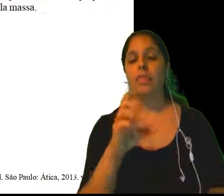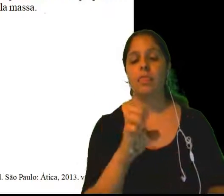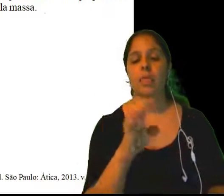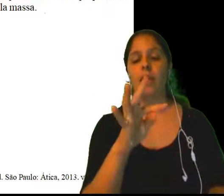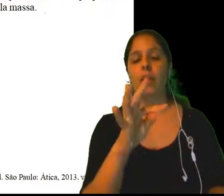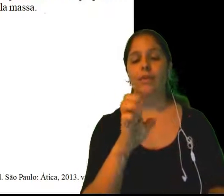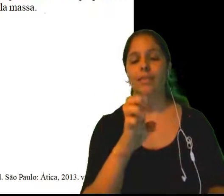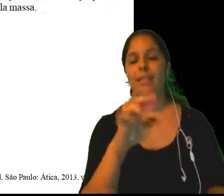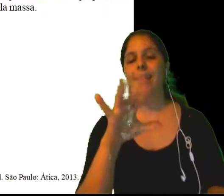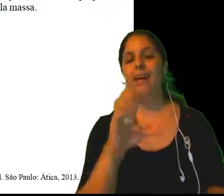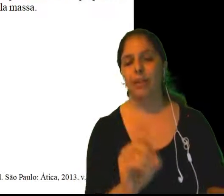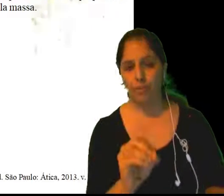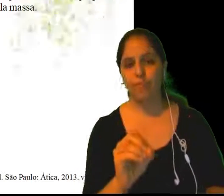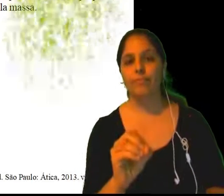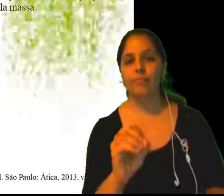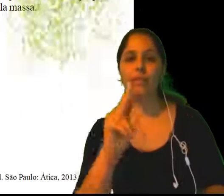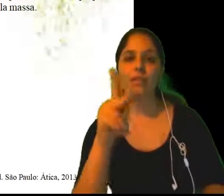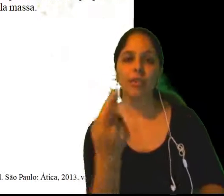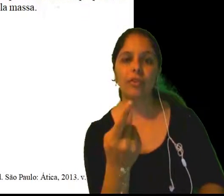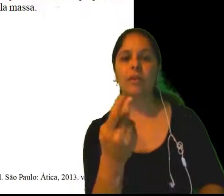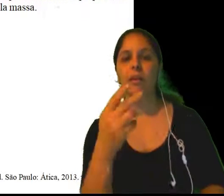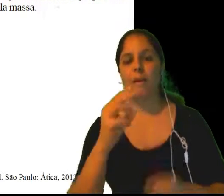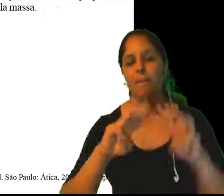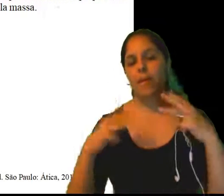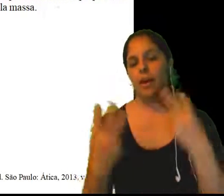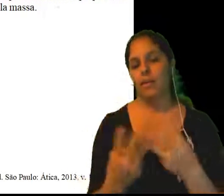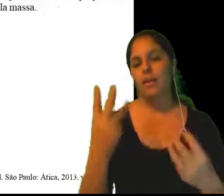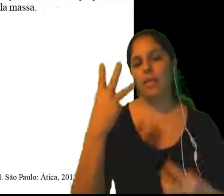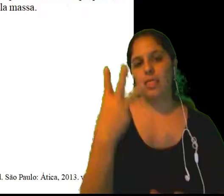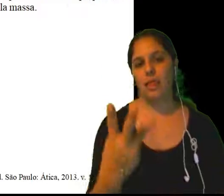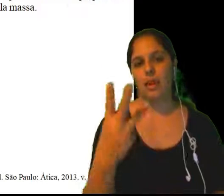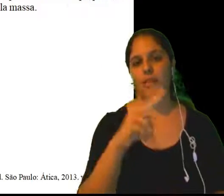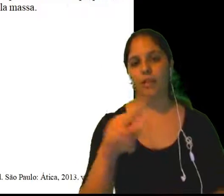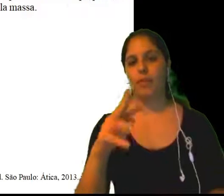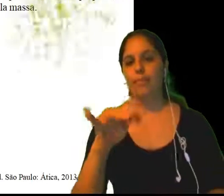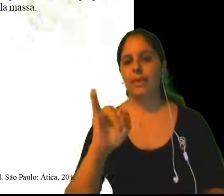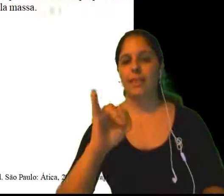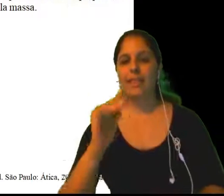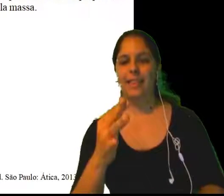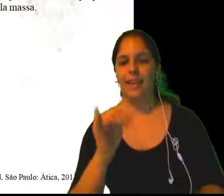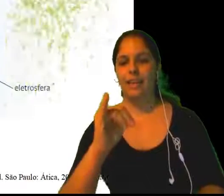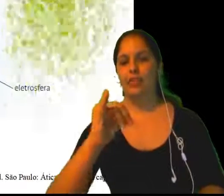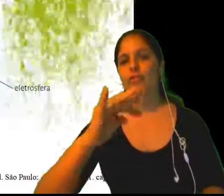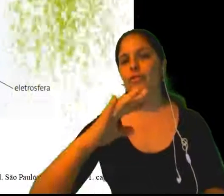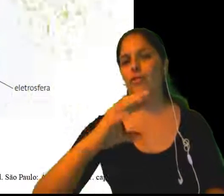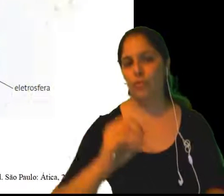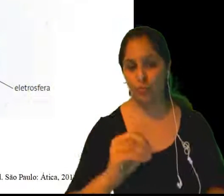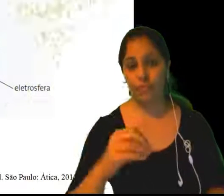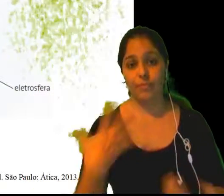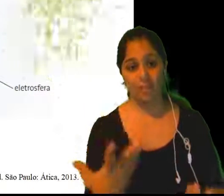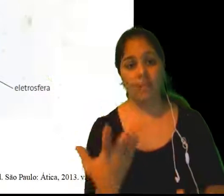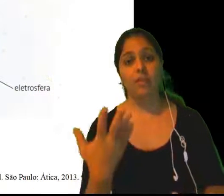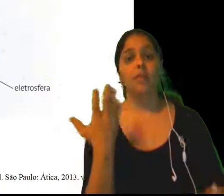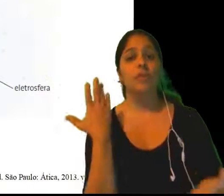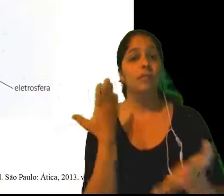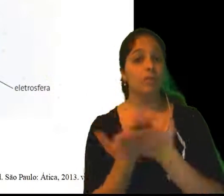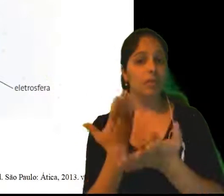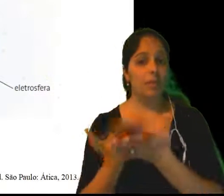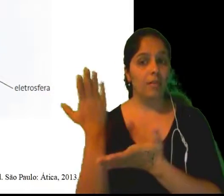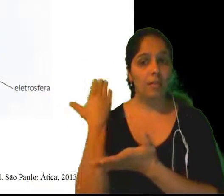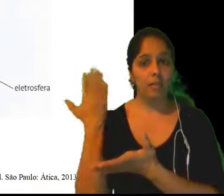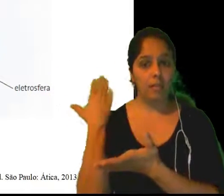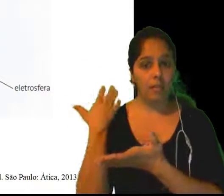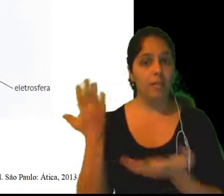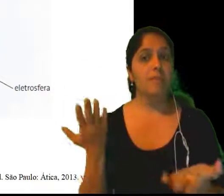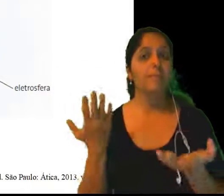chamado de deutério e o átomo de hidrogênio com massa 3 é chamado de trítio. Como nós vimos nas